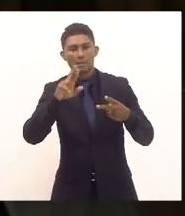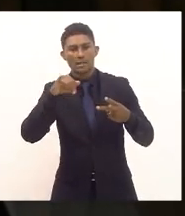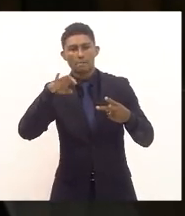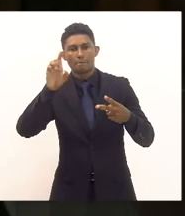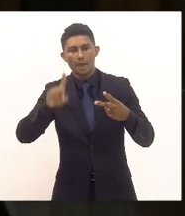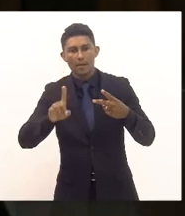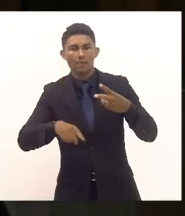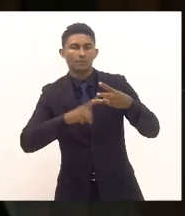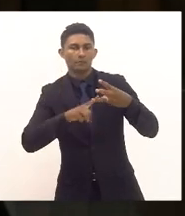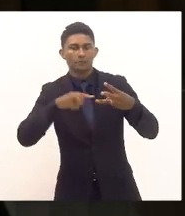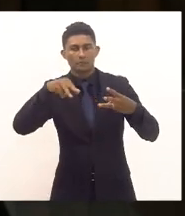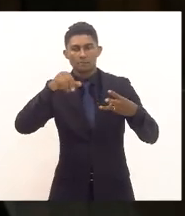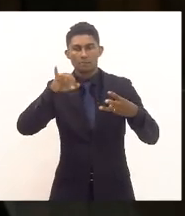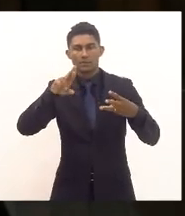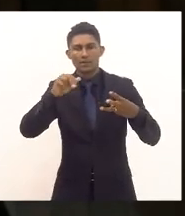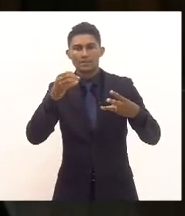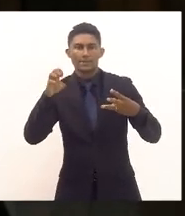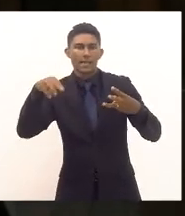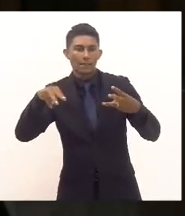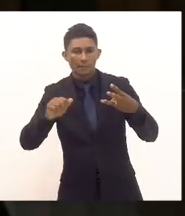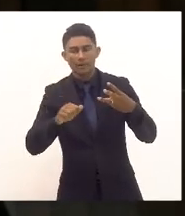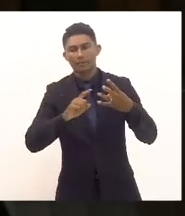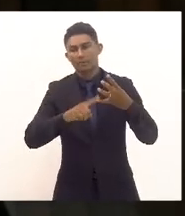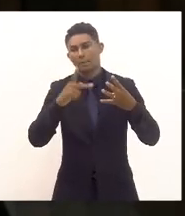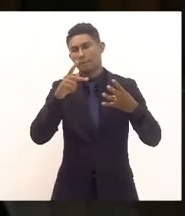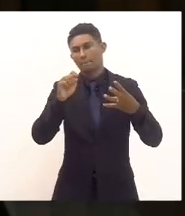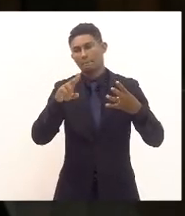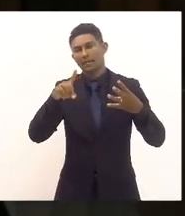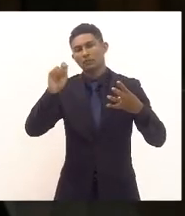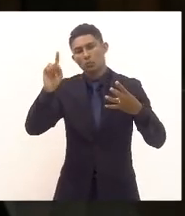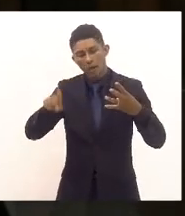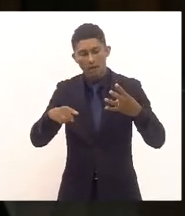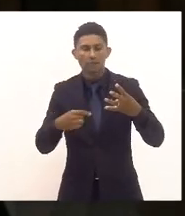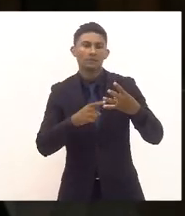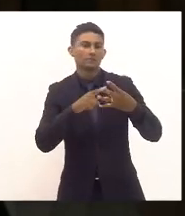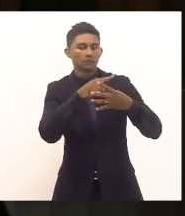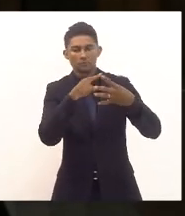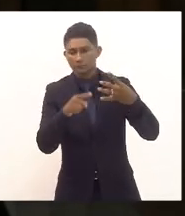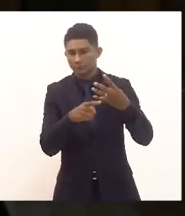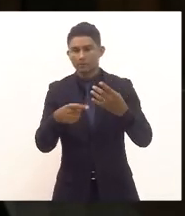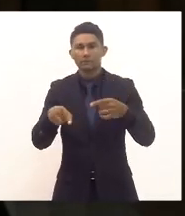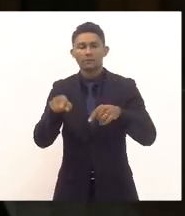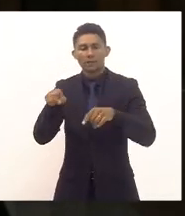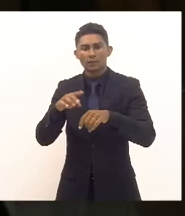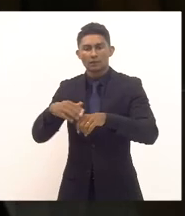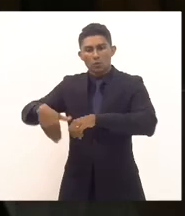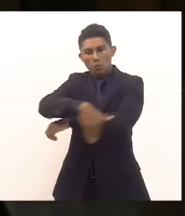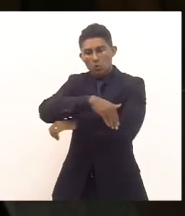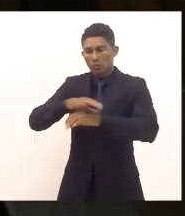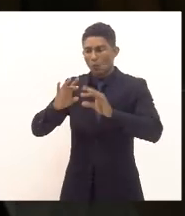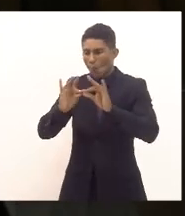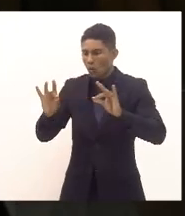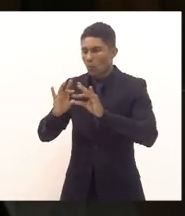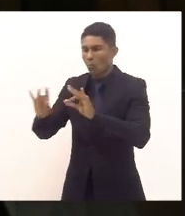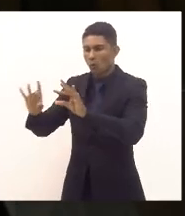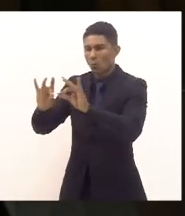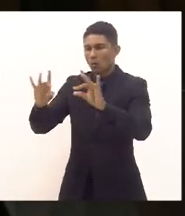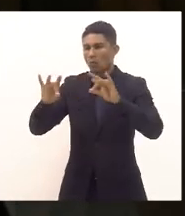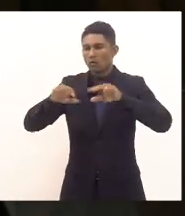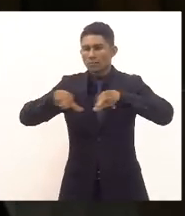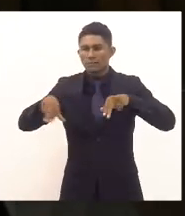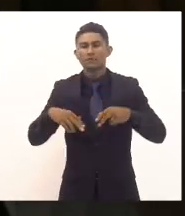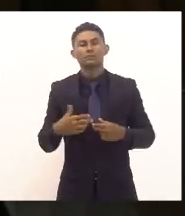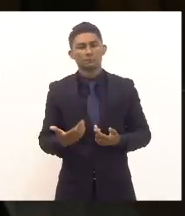Miracema Lajes Santo Antônio de Pádua asfaltamento através do programa asfalto presente